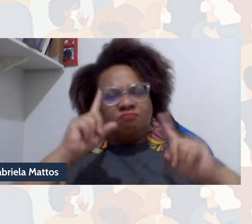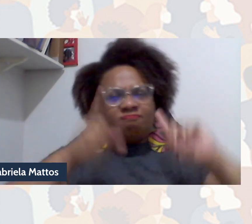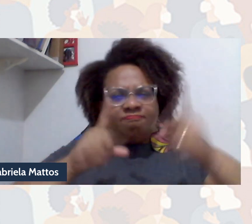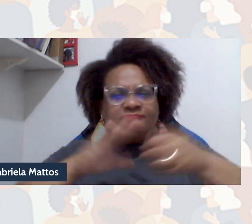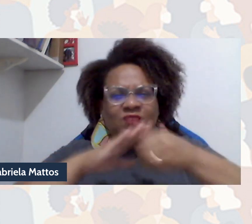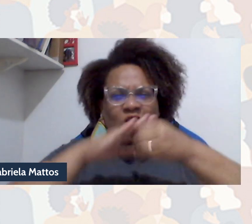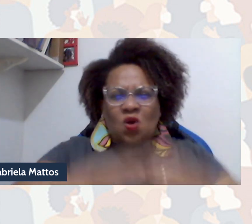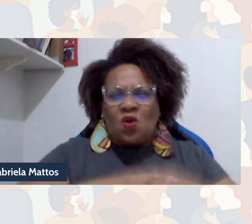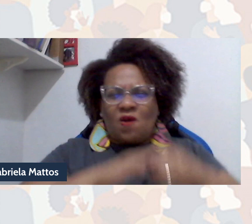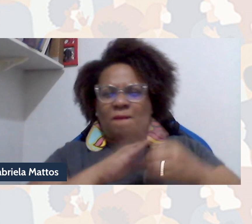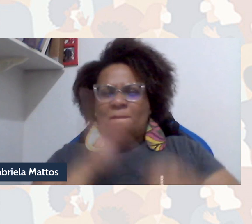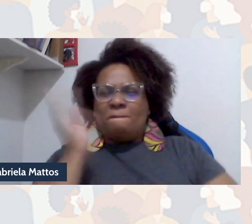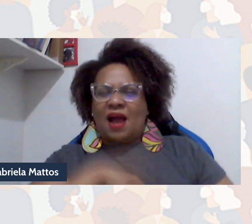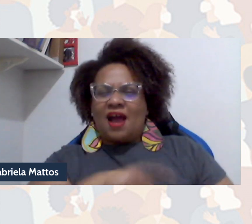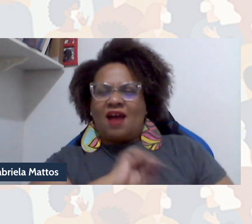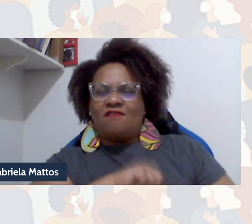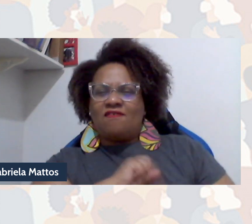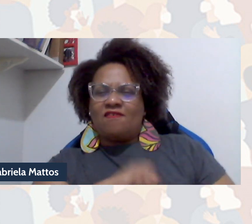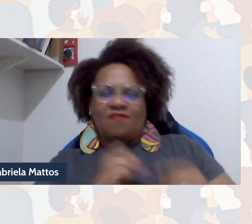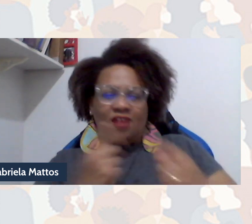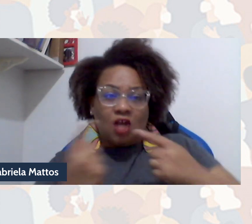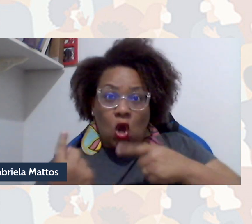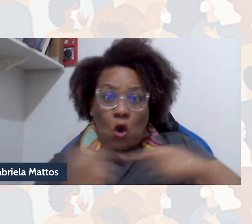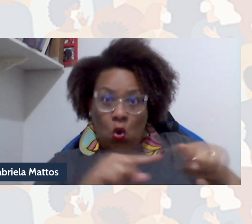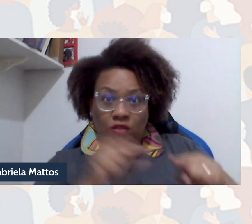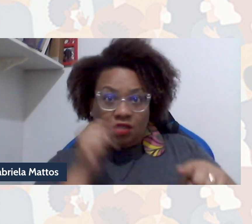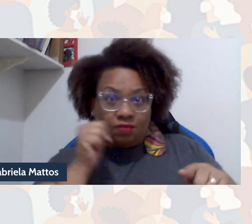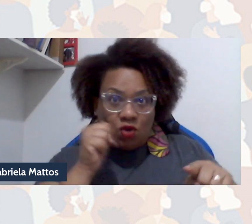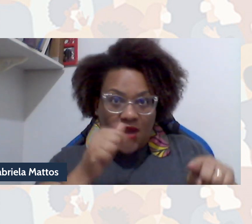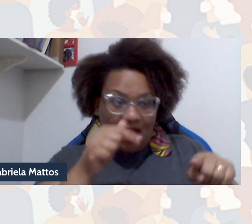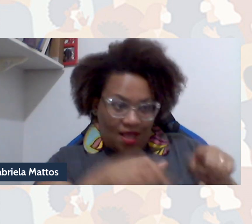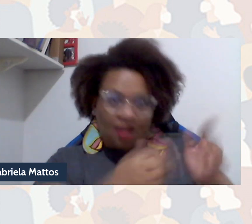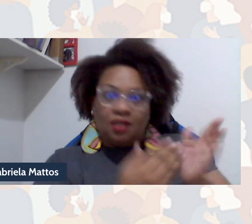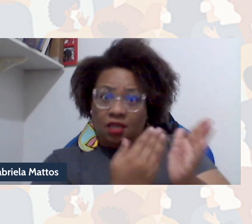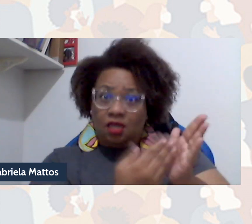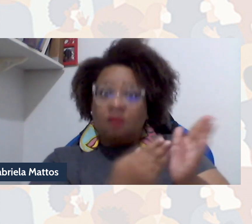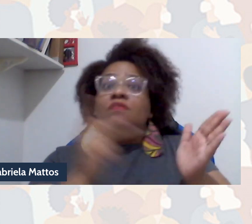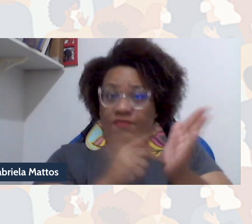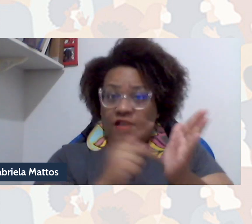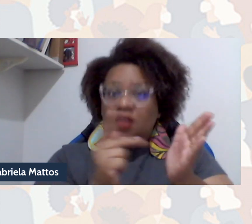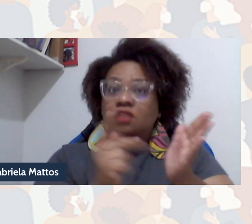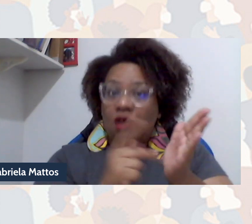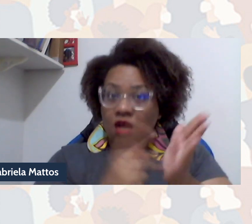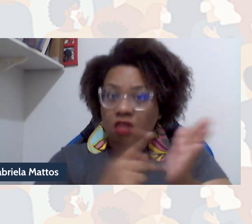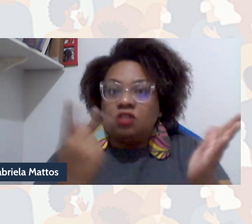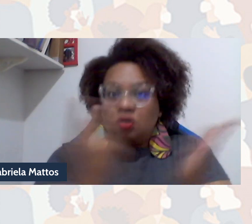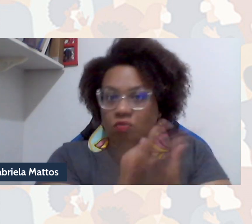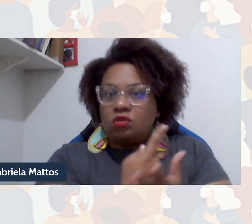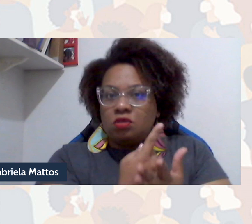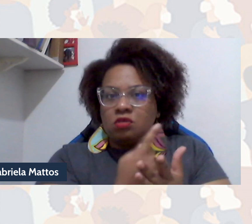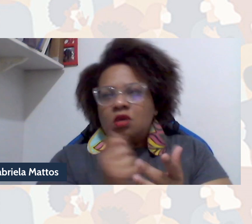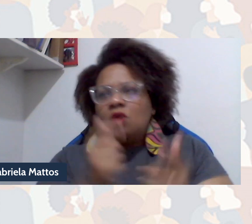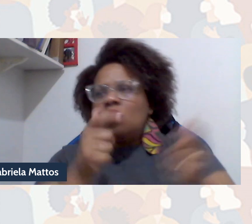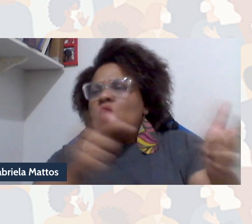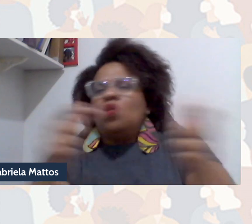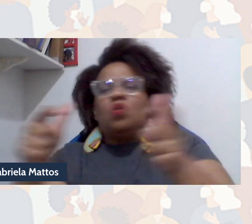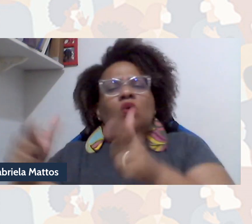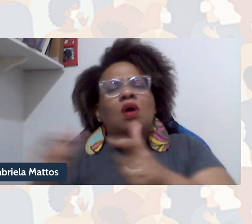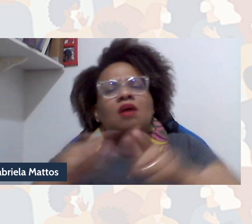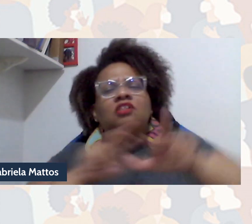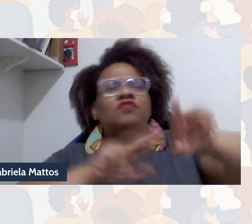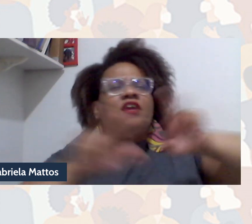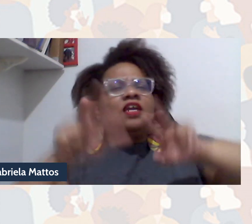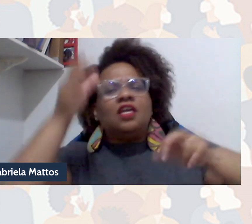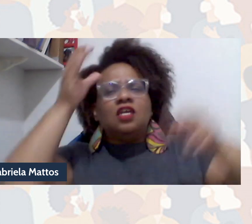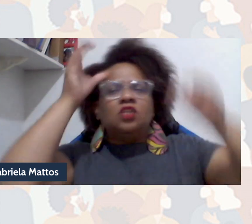mulheres, né, nesses livros, realmente aconteceram, em uma época ou outra, em uma ou outra cultura, ou ainda estão acontecendo.